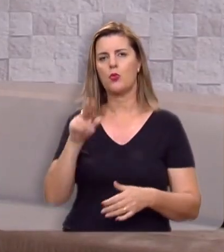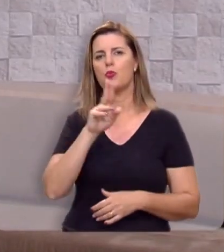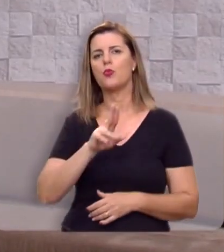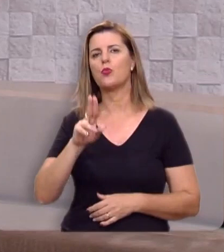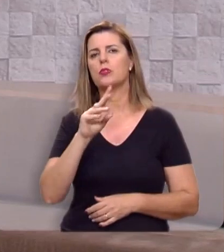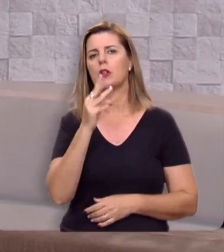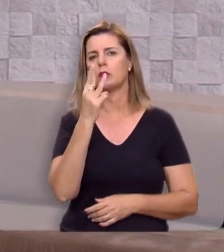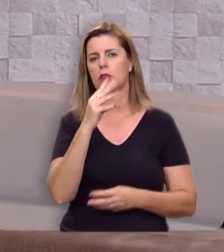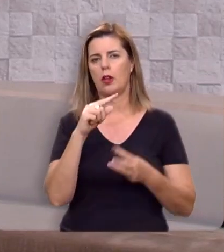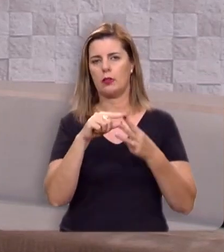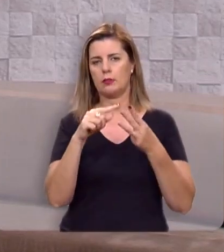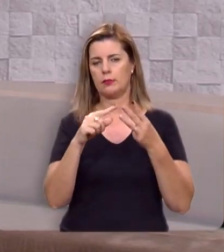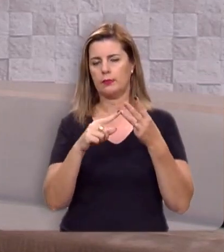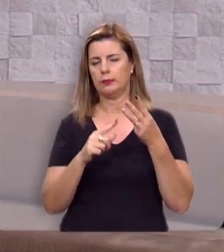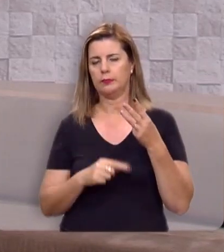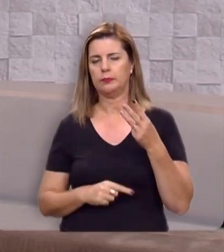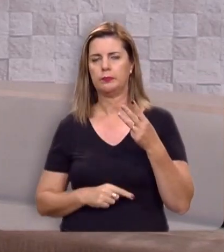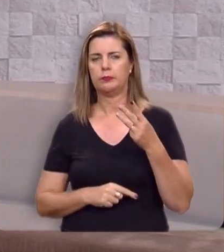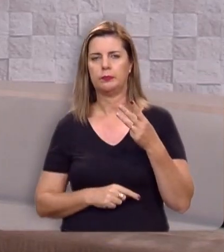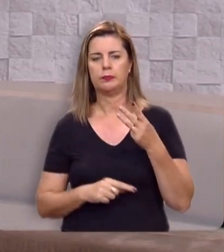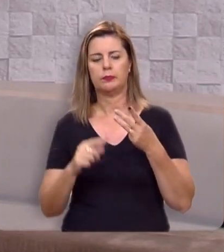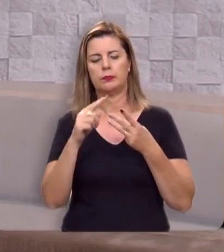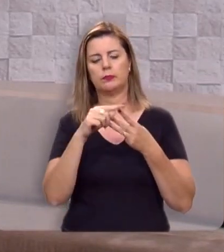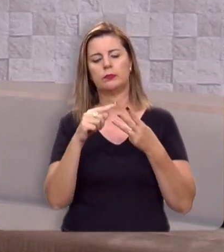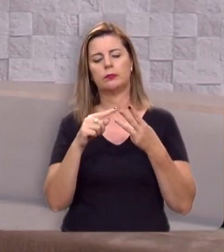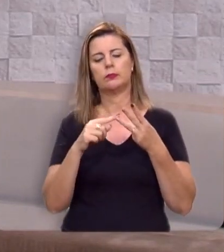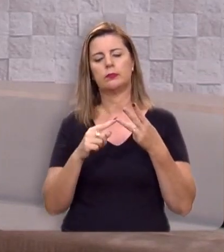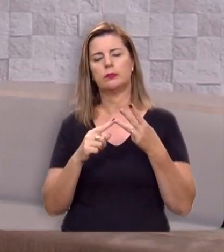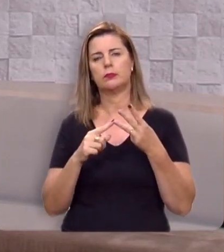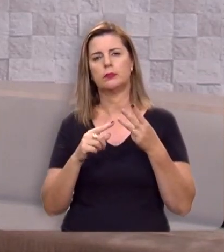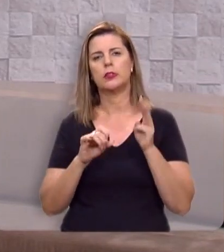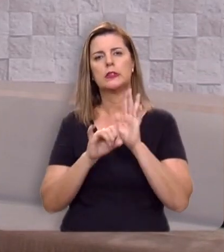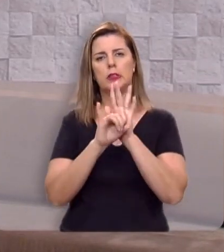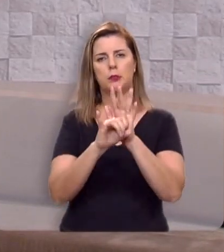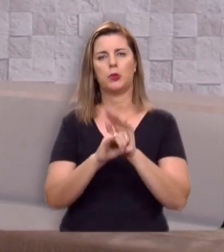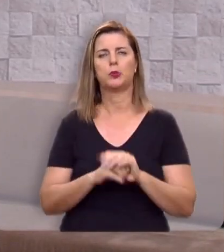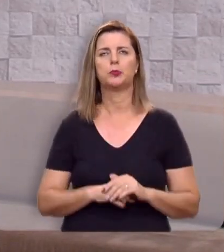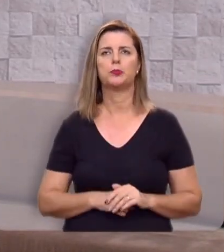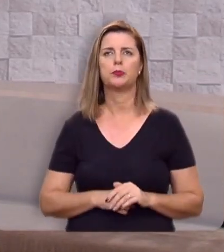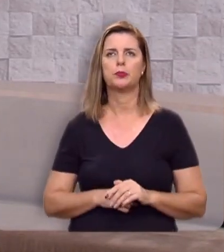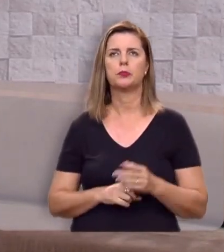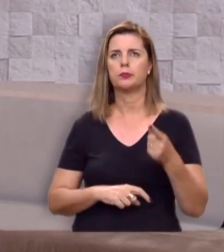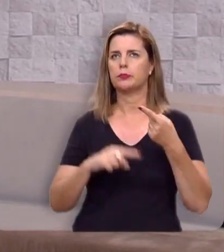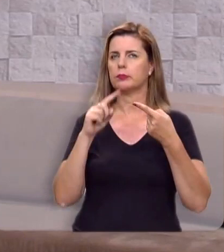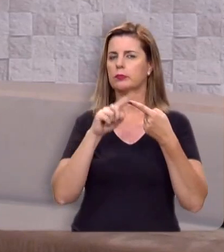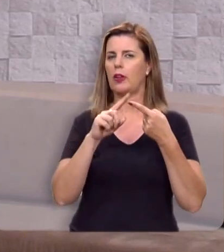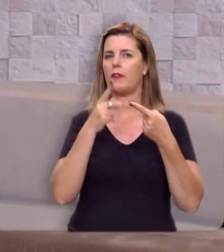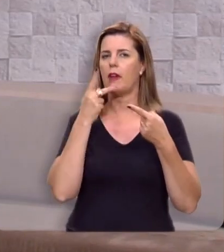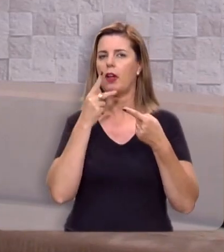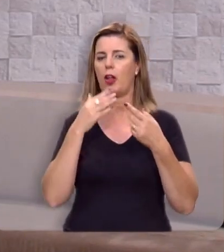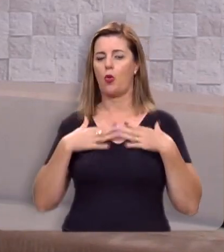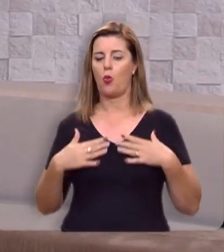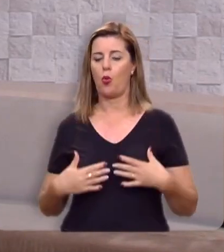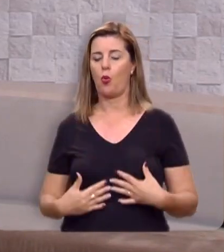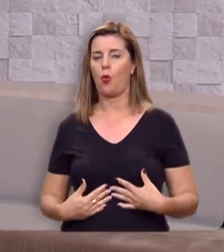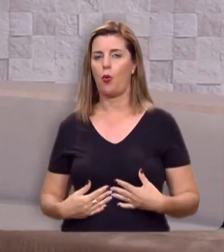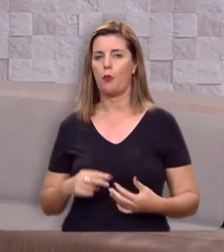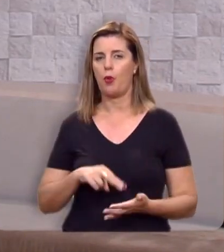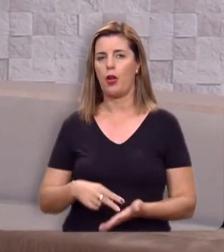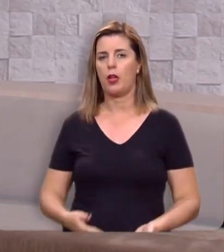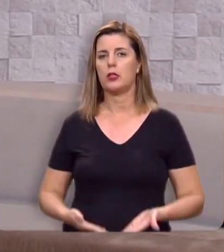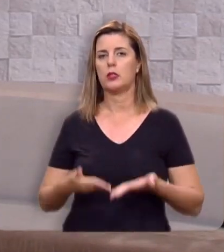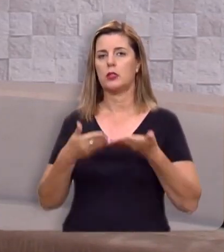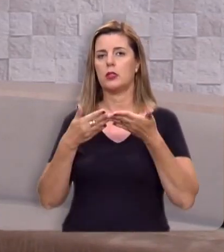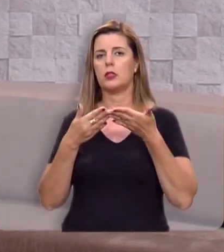usando 3 figuras, 3 imagens, 3 símbolos. Primeiramente, ele vai comparar o corpo da